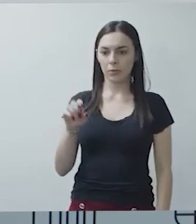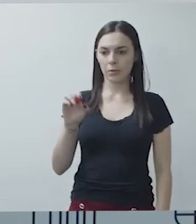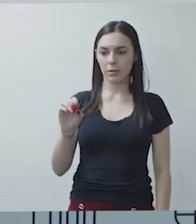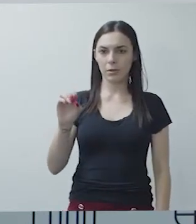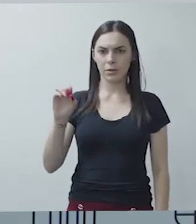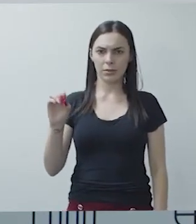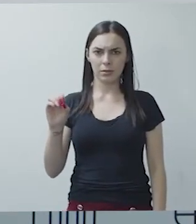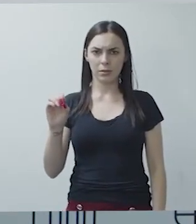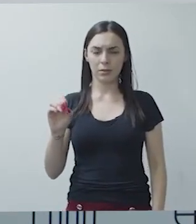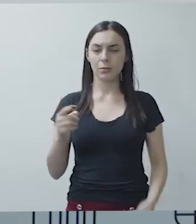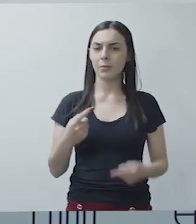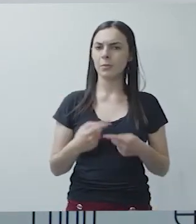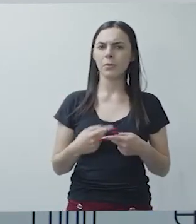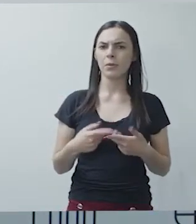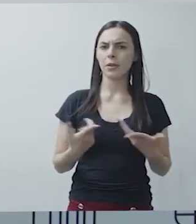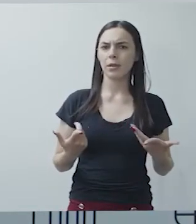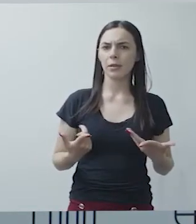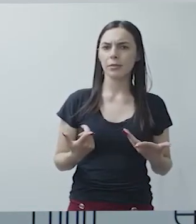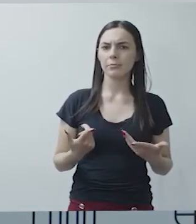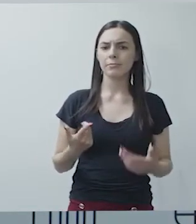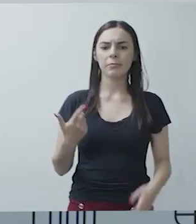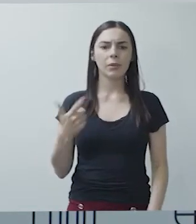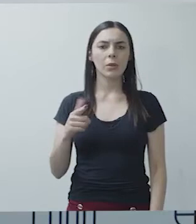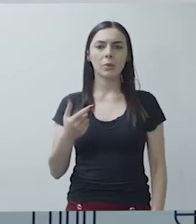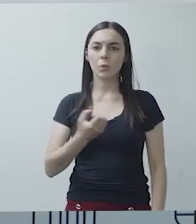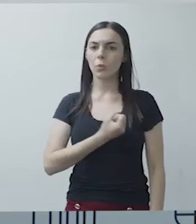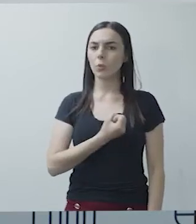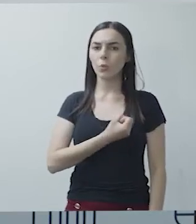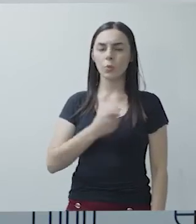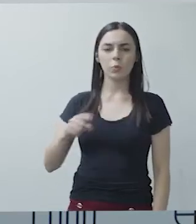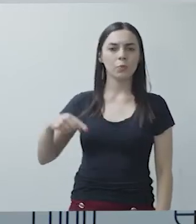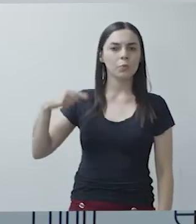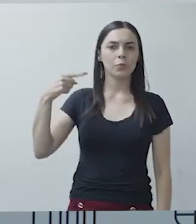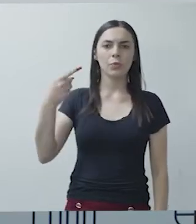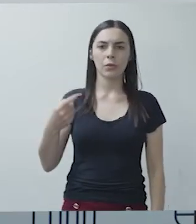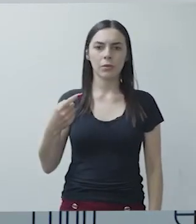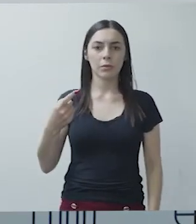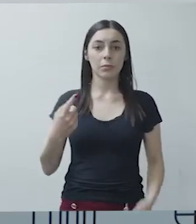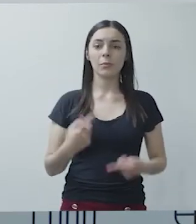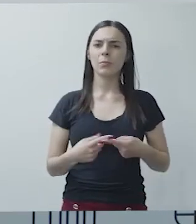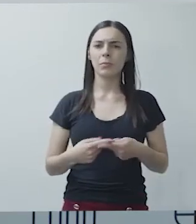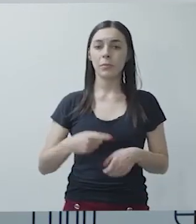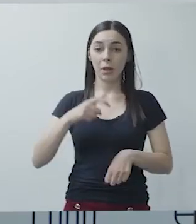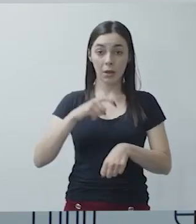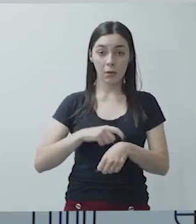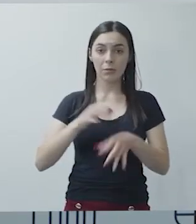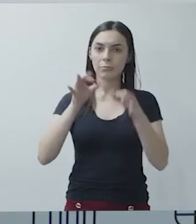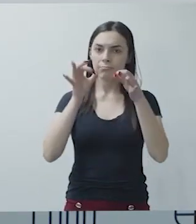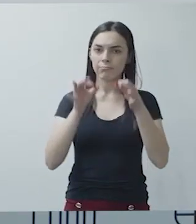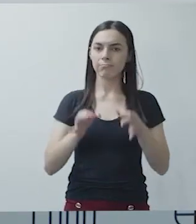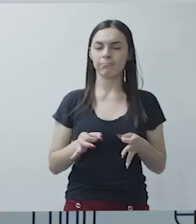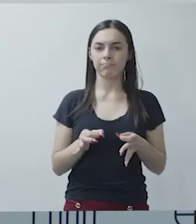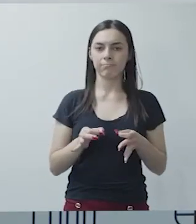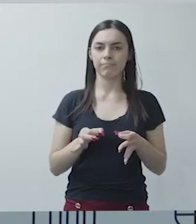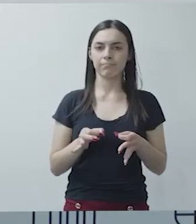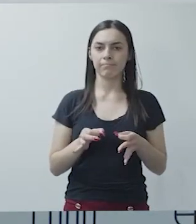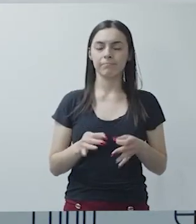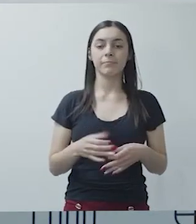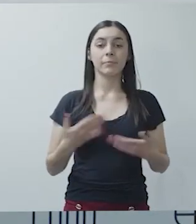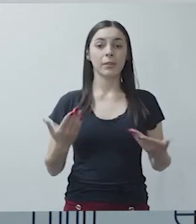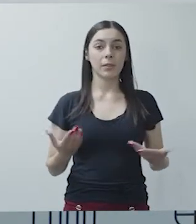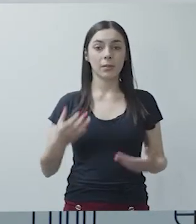dizer que não vem outro número após, porque aqui nós estamos trabalhando então uma hora exata, ok? Então